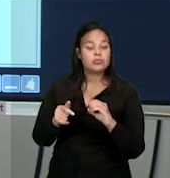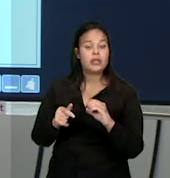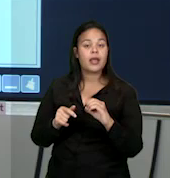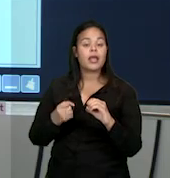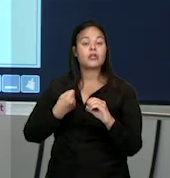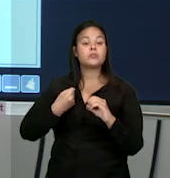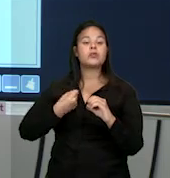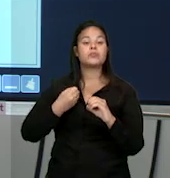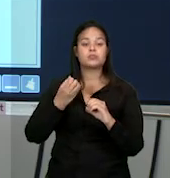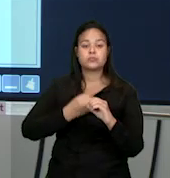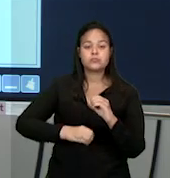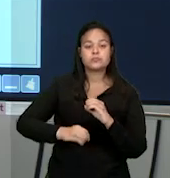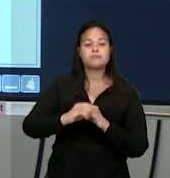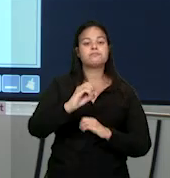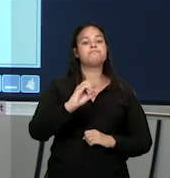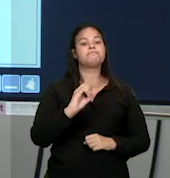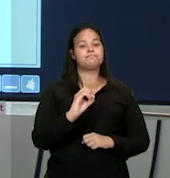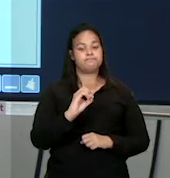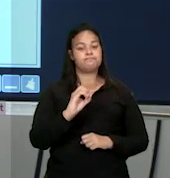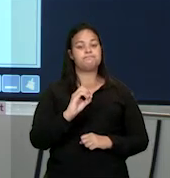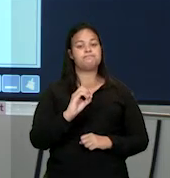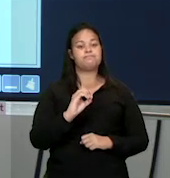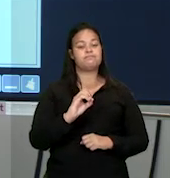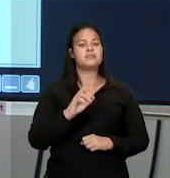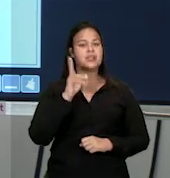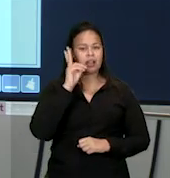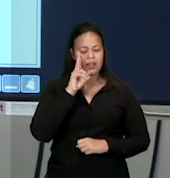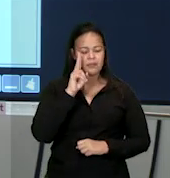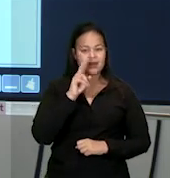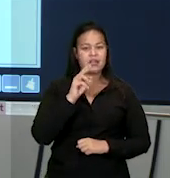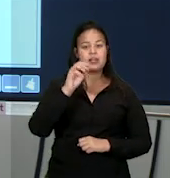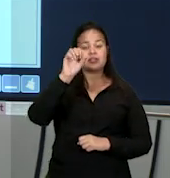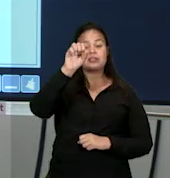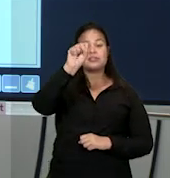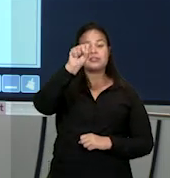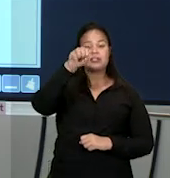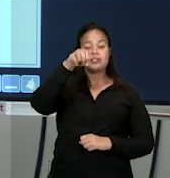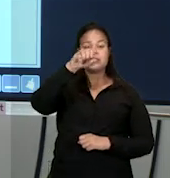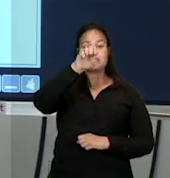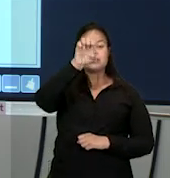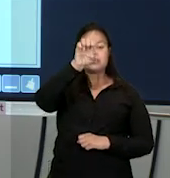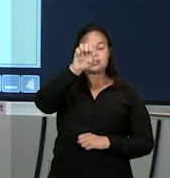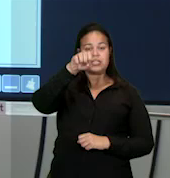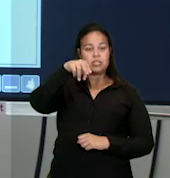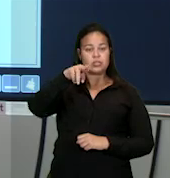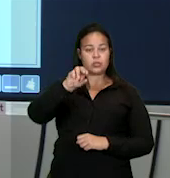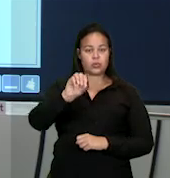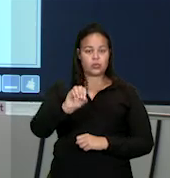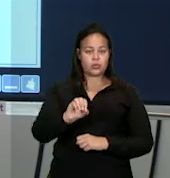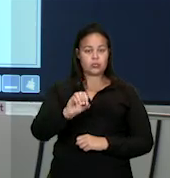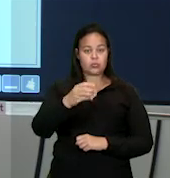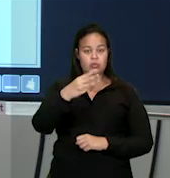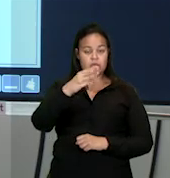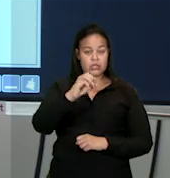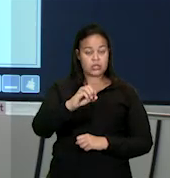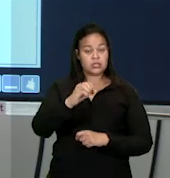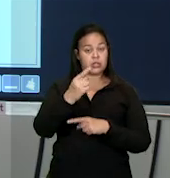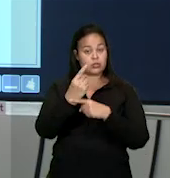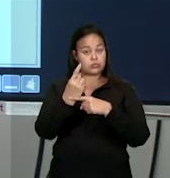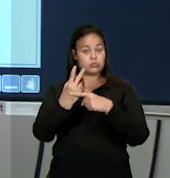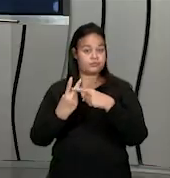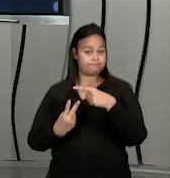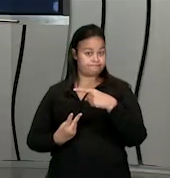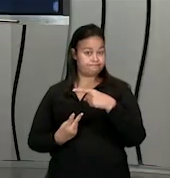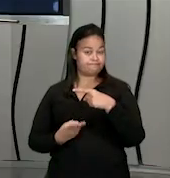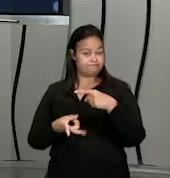0. Seno de 30, vamos lembrar, ó, 30 é o primeiro ângulo, então 1 sobre 2. Tá vendo